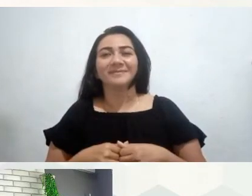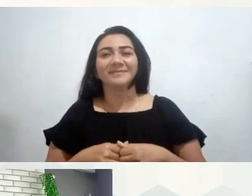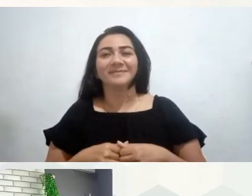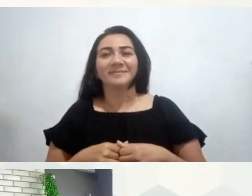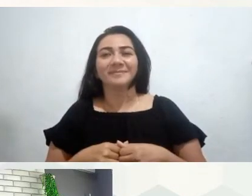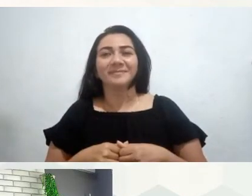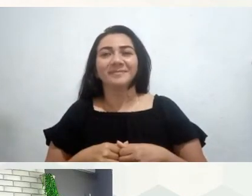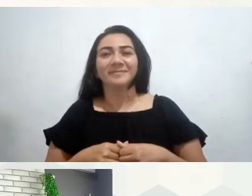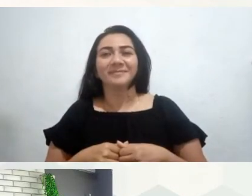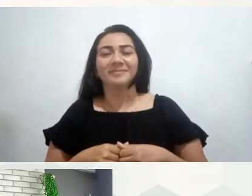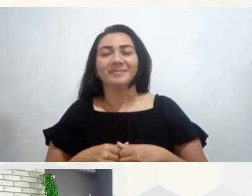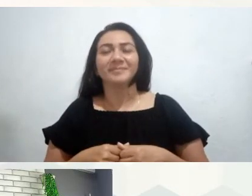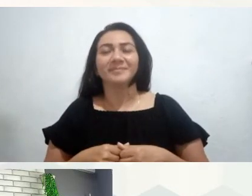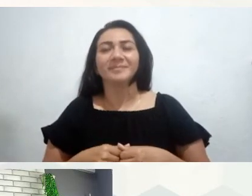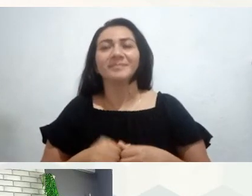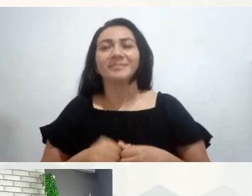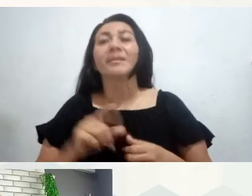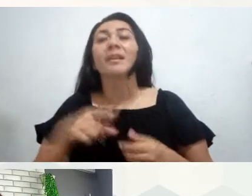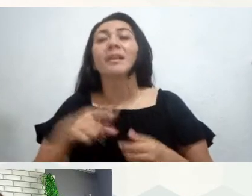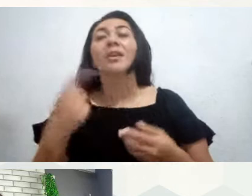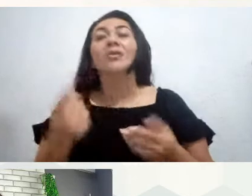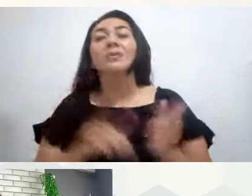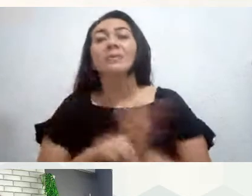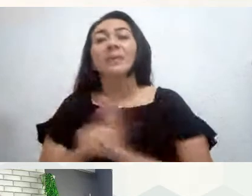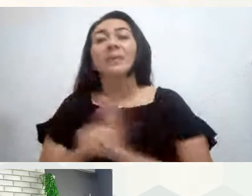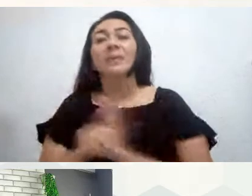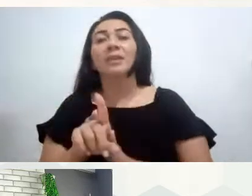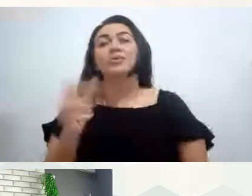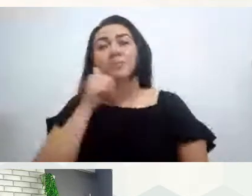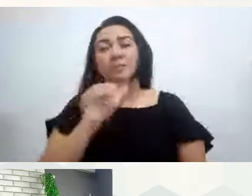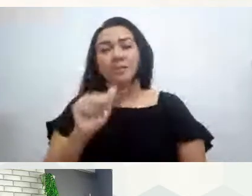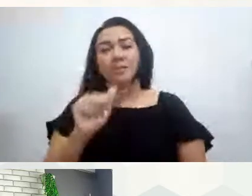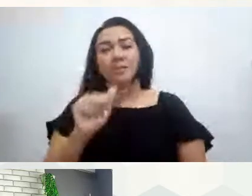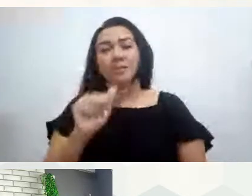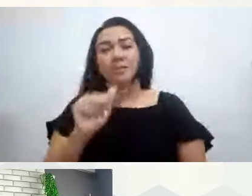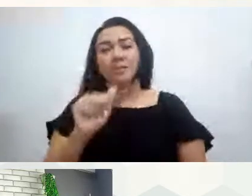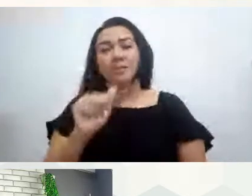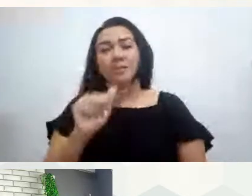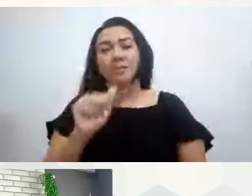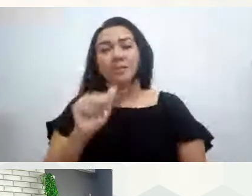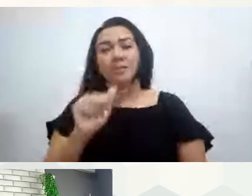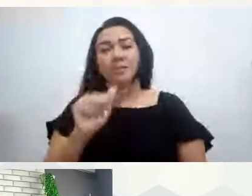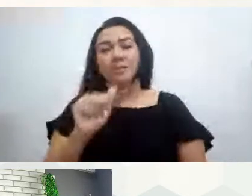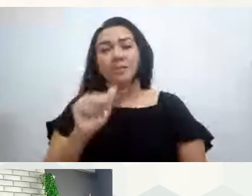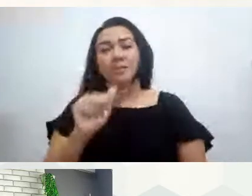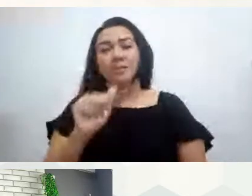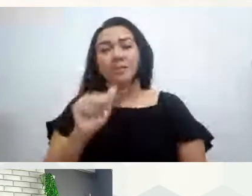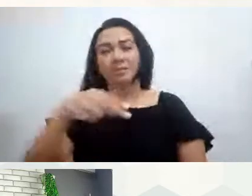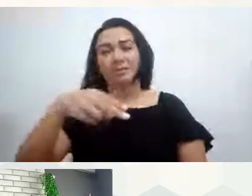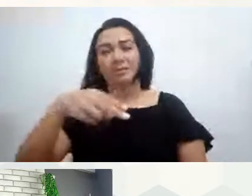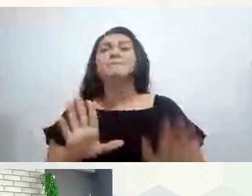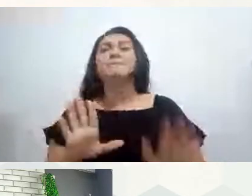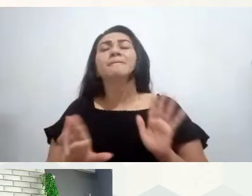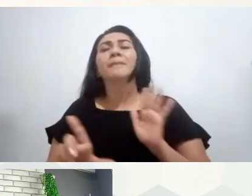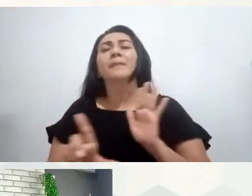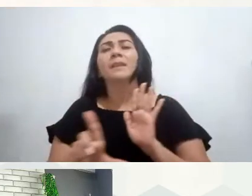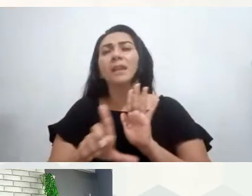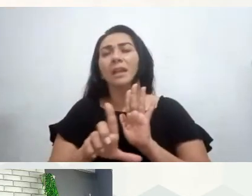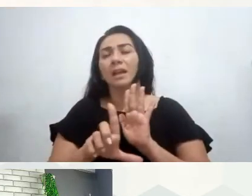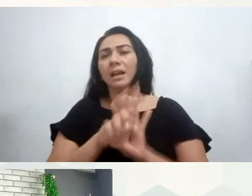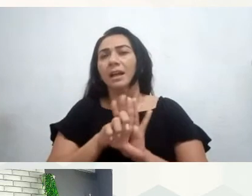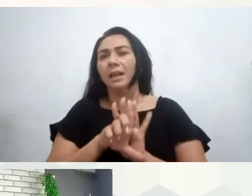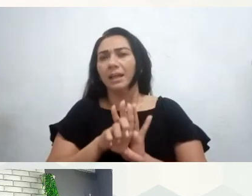A Anilde faz a seguinte pergunta. Quanto à lei, ela cobre também